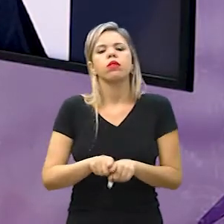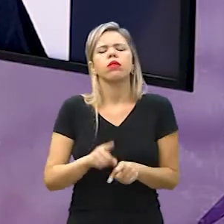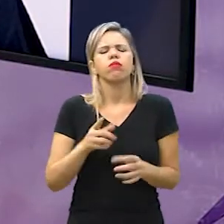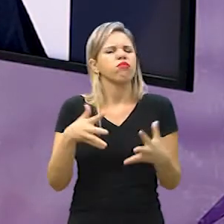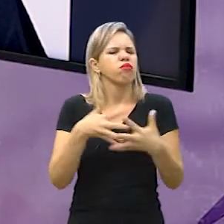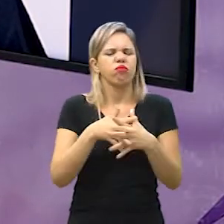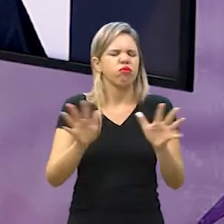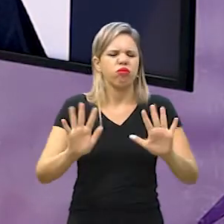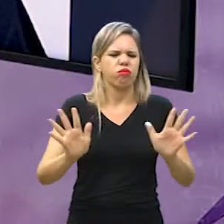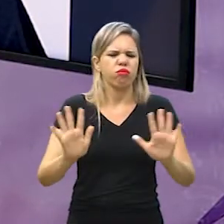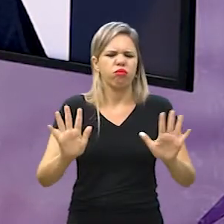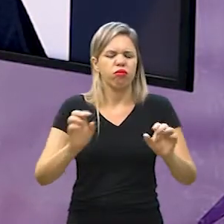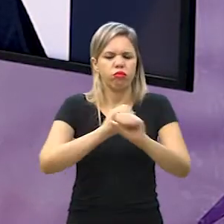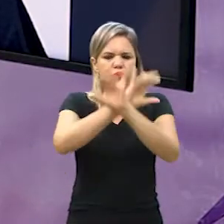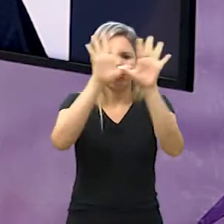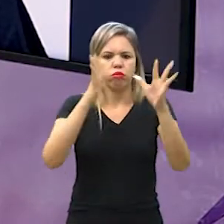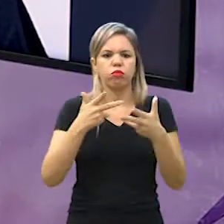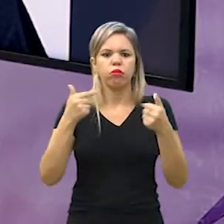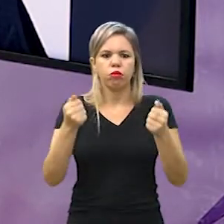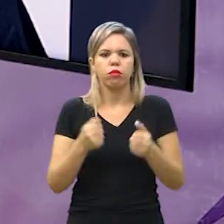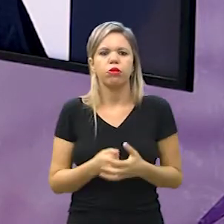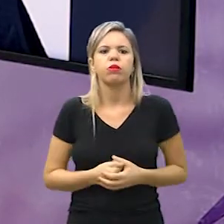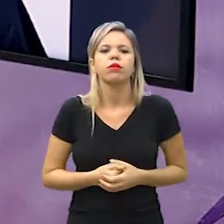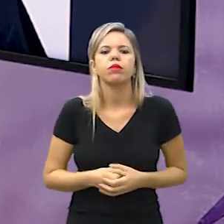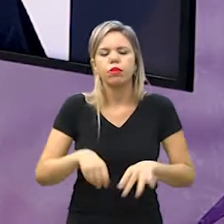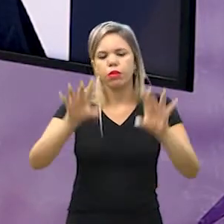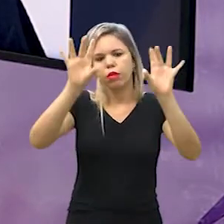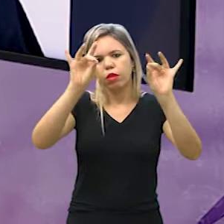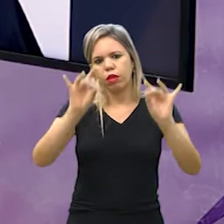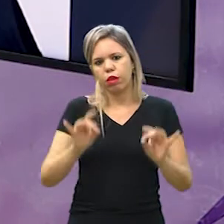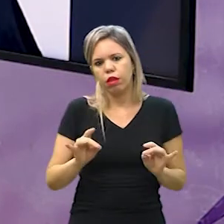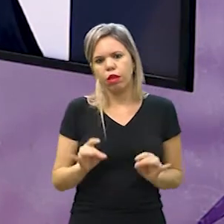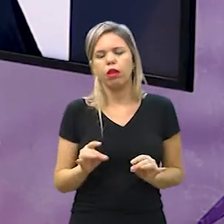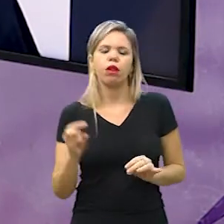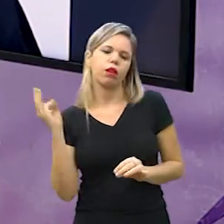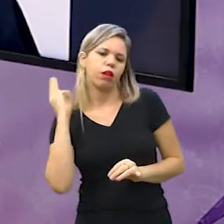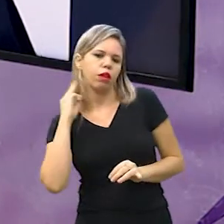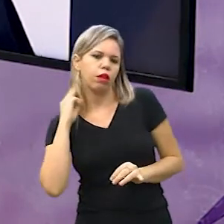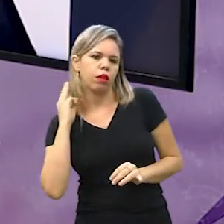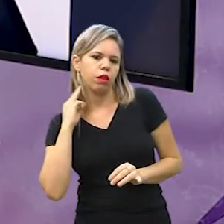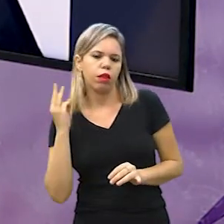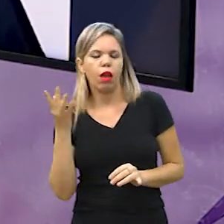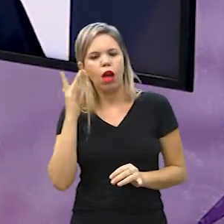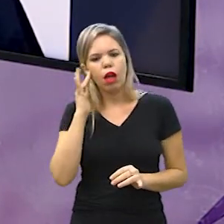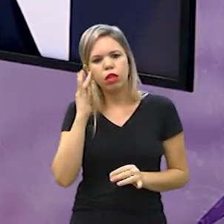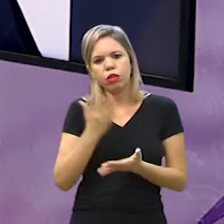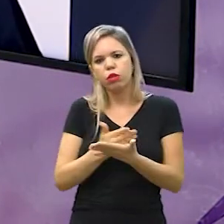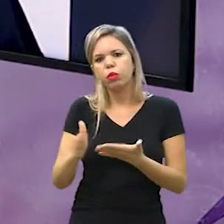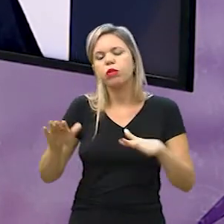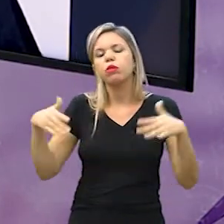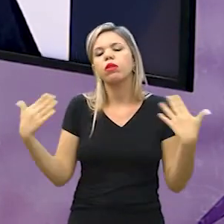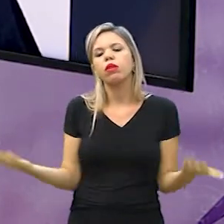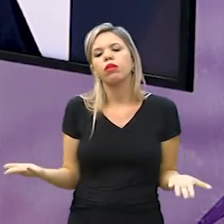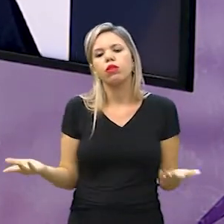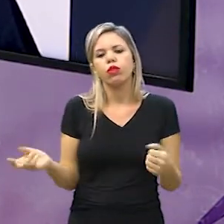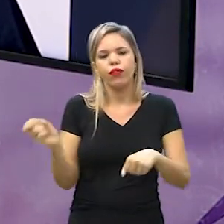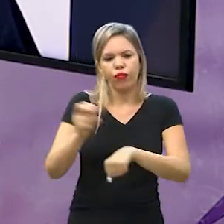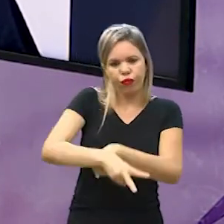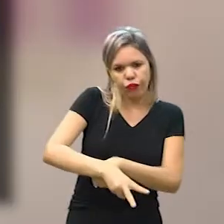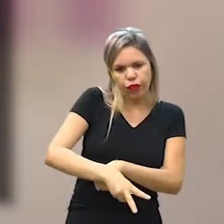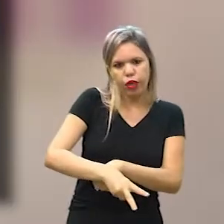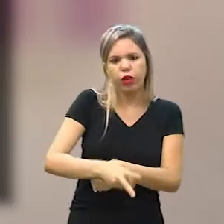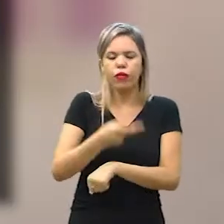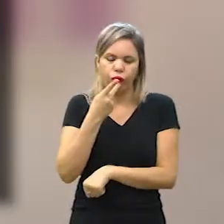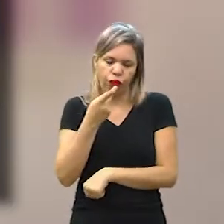gerar confusão, para a gente esclarecer melhor, vamos detalhar cada meningite? A senhora acha melhor começar por qual?